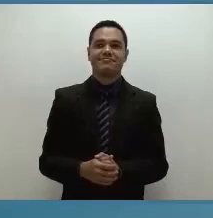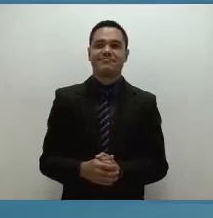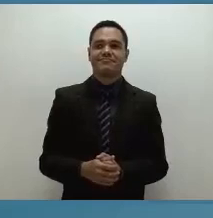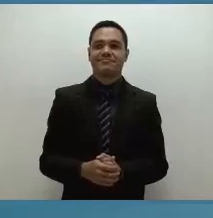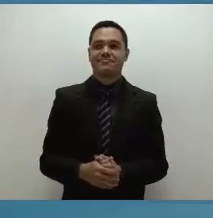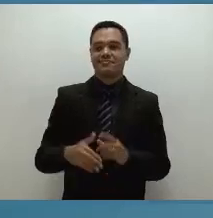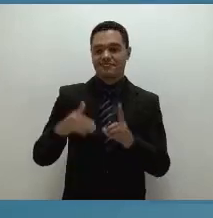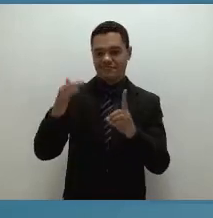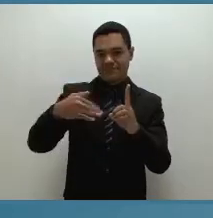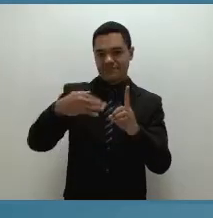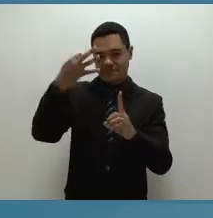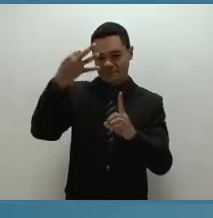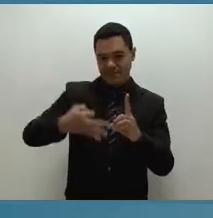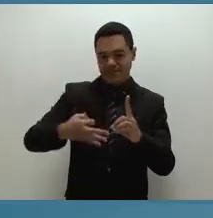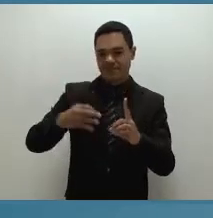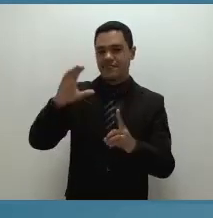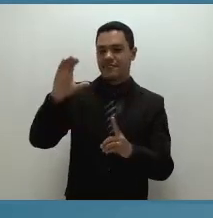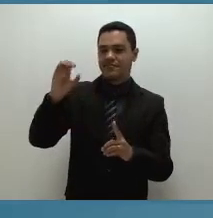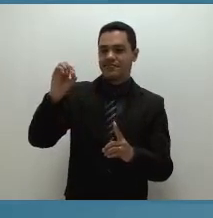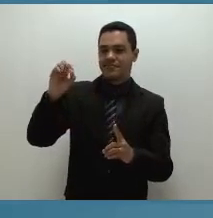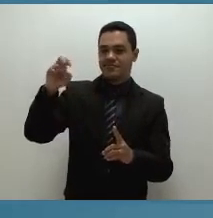Desembargador Constantino Augusto Guerreiro?